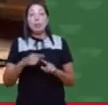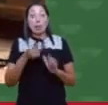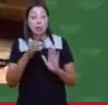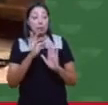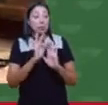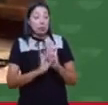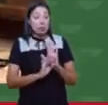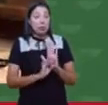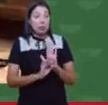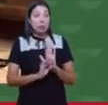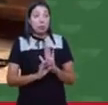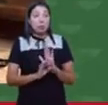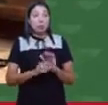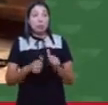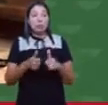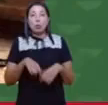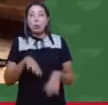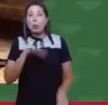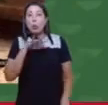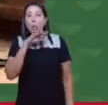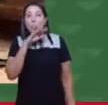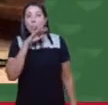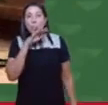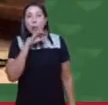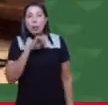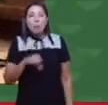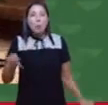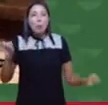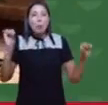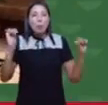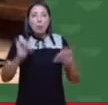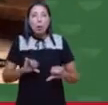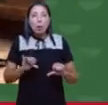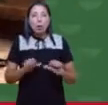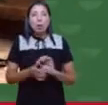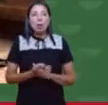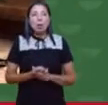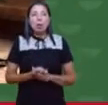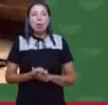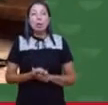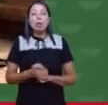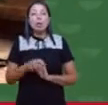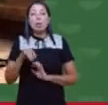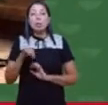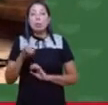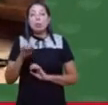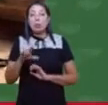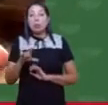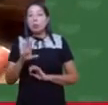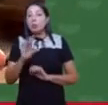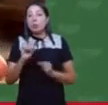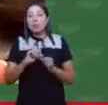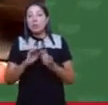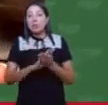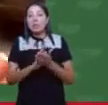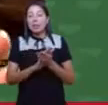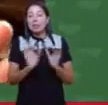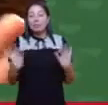texto ficou tão ruim, tão péssimo, que Manuel Maria não fez